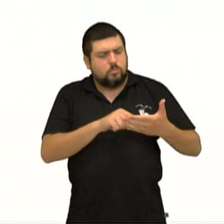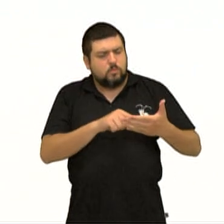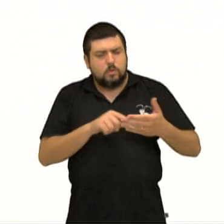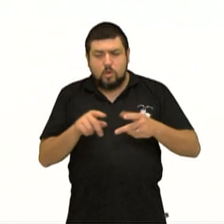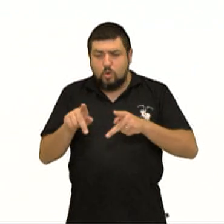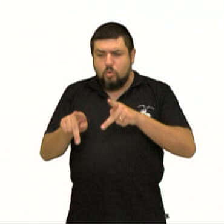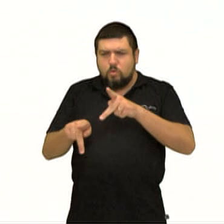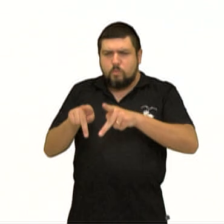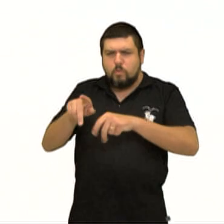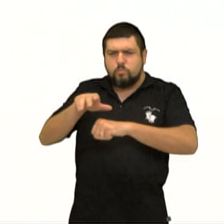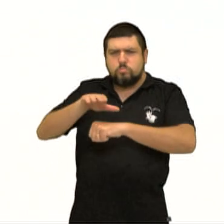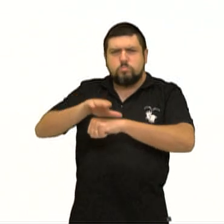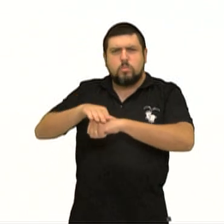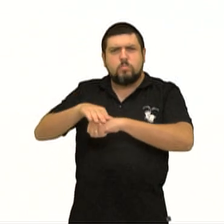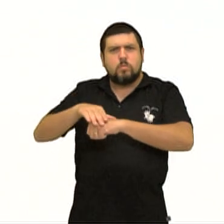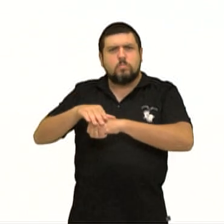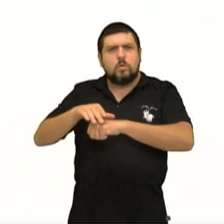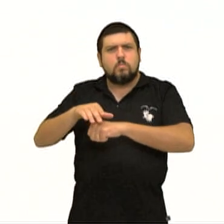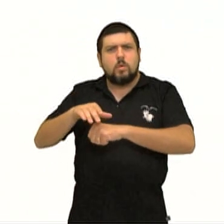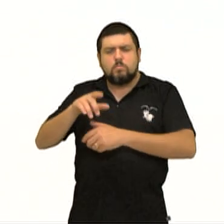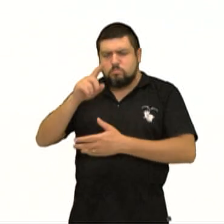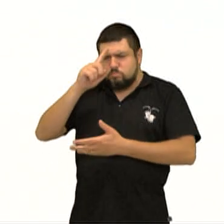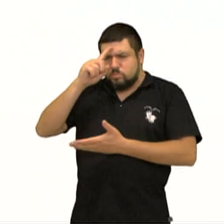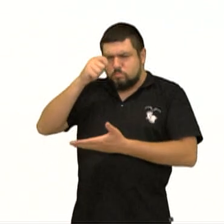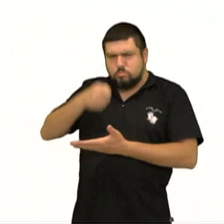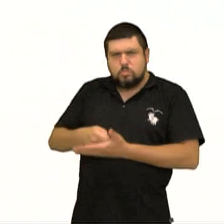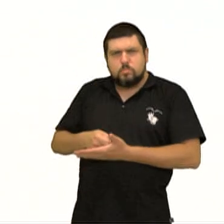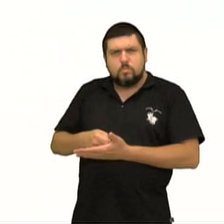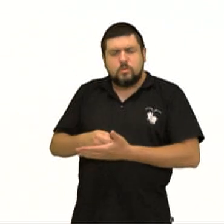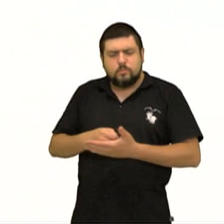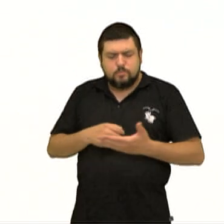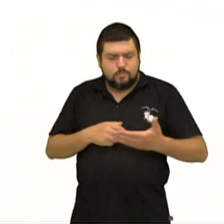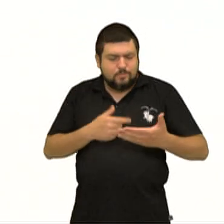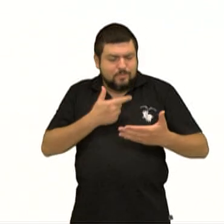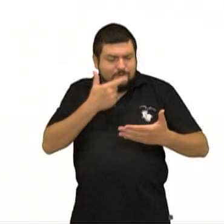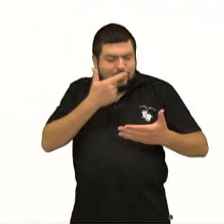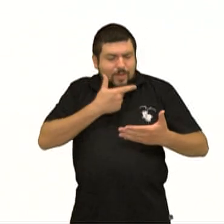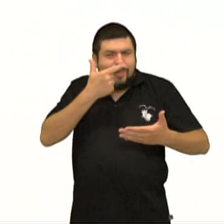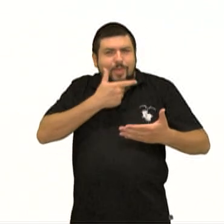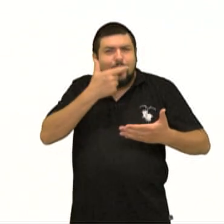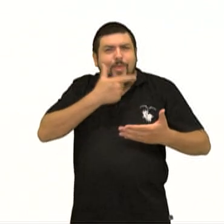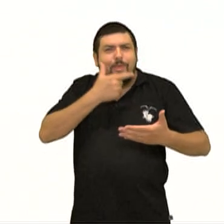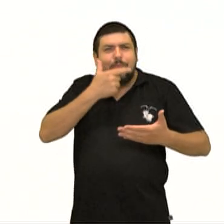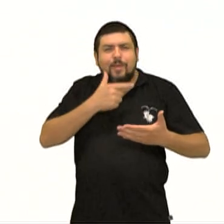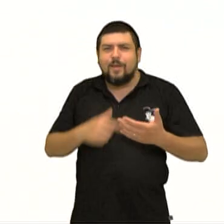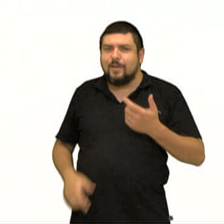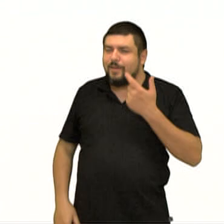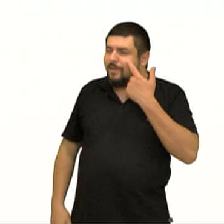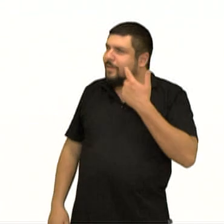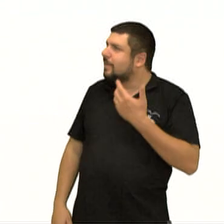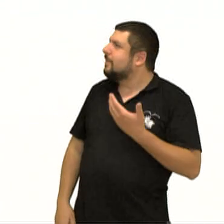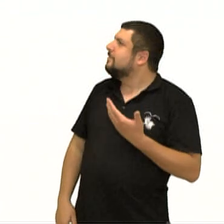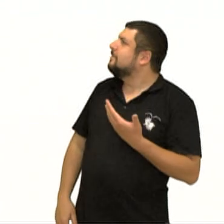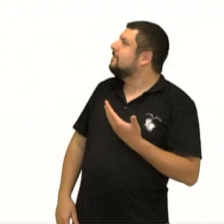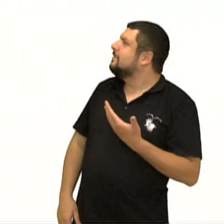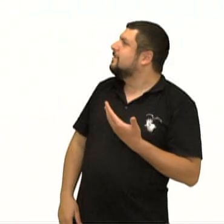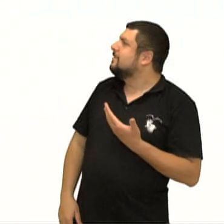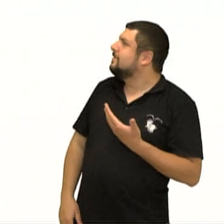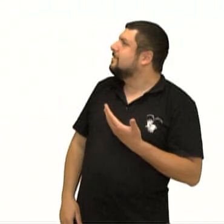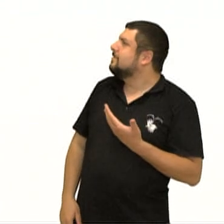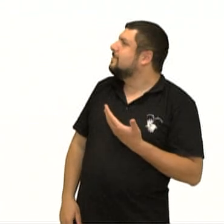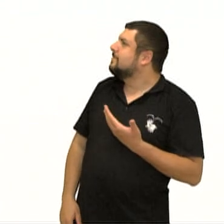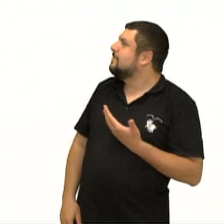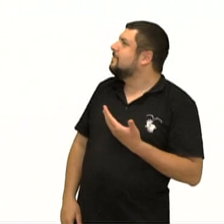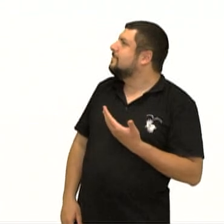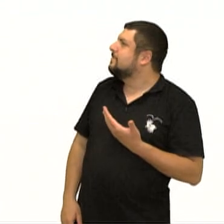povo. E ela começa a dar risada, Ela começa, de fato, ela compreende isso com